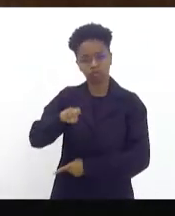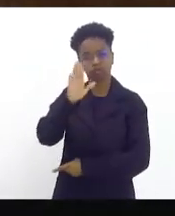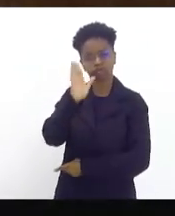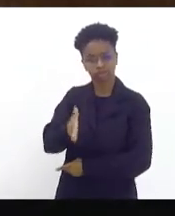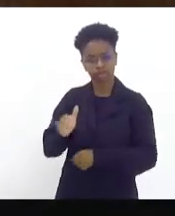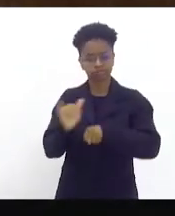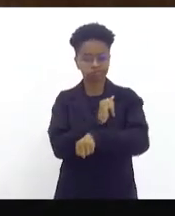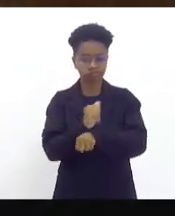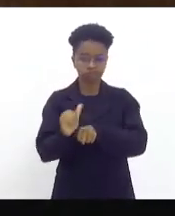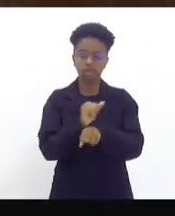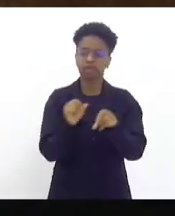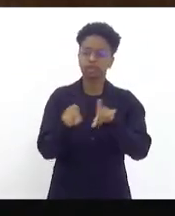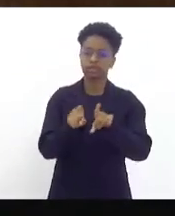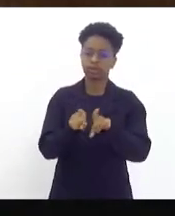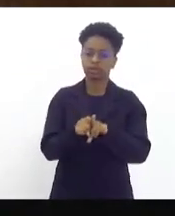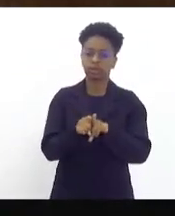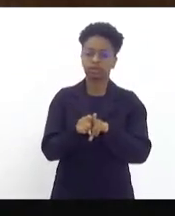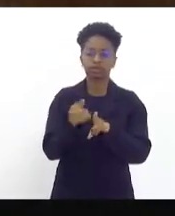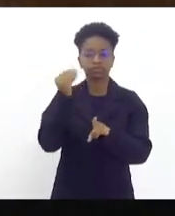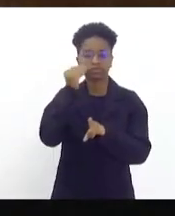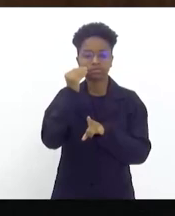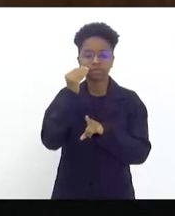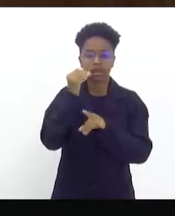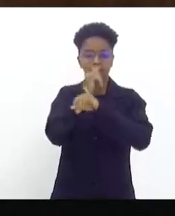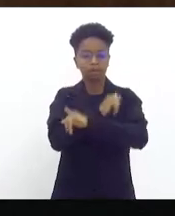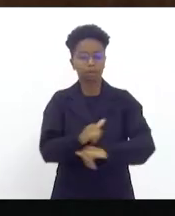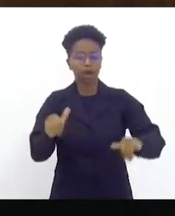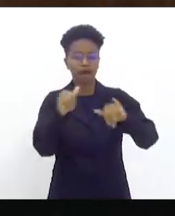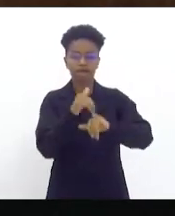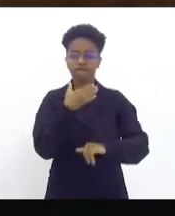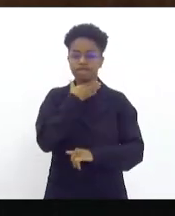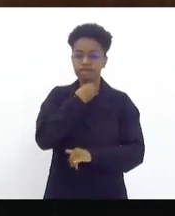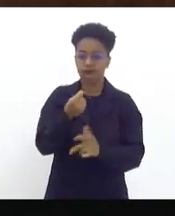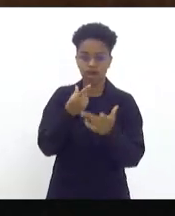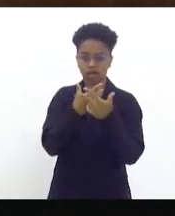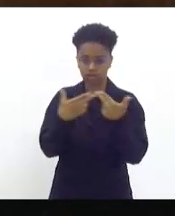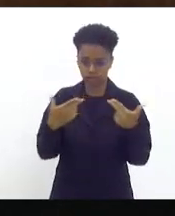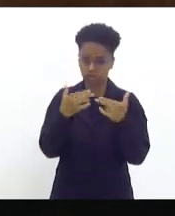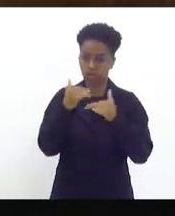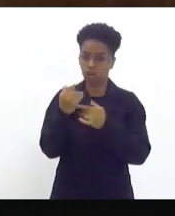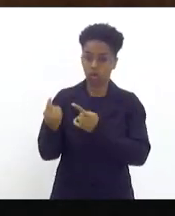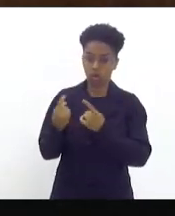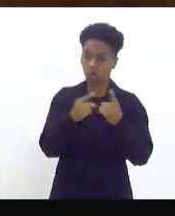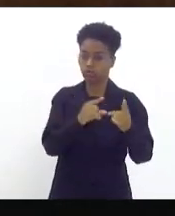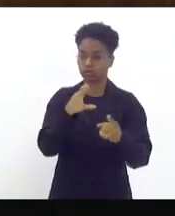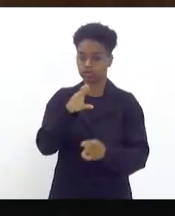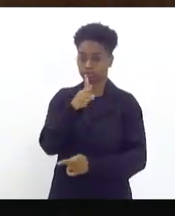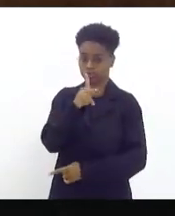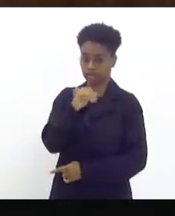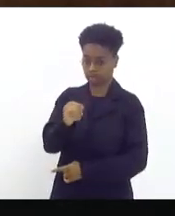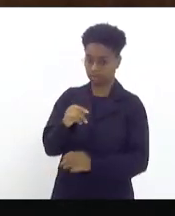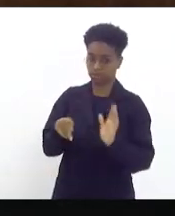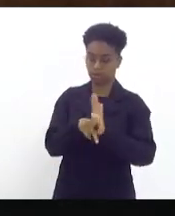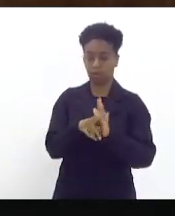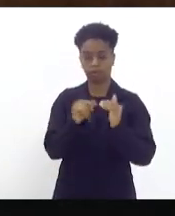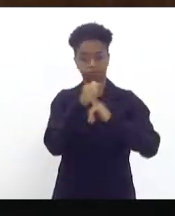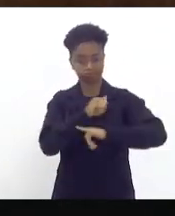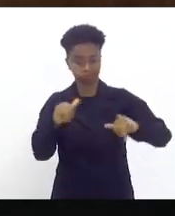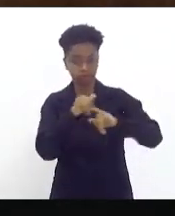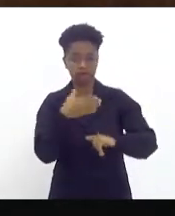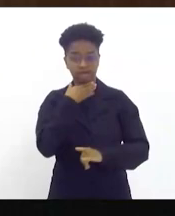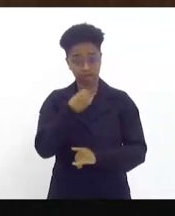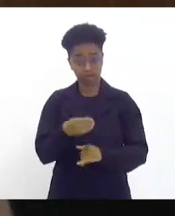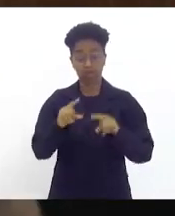das suas ferramentas inclusive para levantar falso contra a CPI das fake News e hoje o Brasil